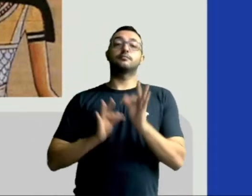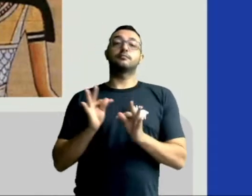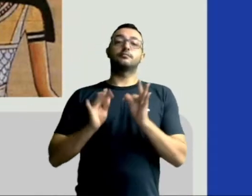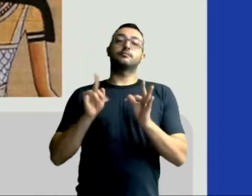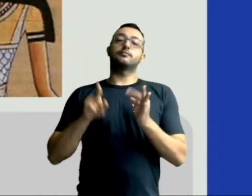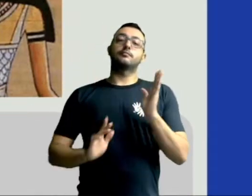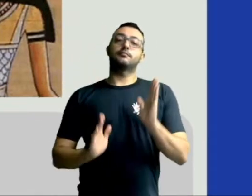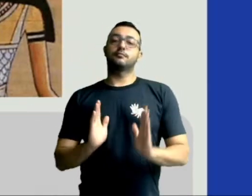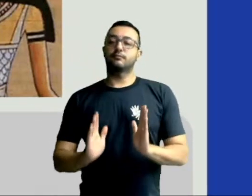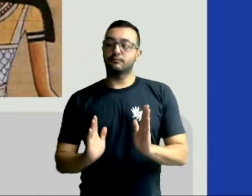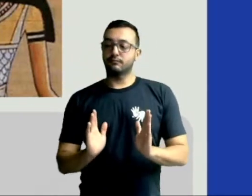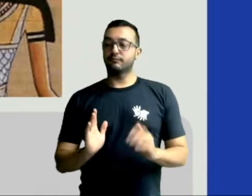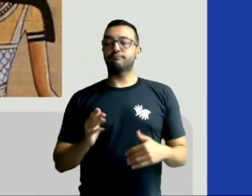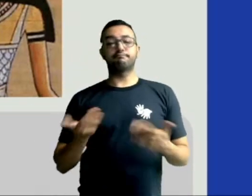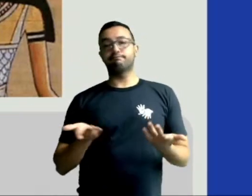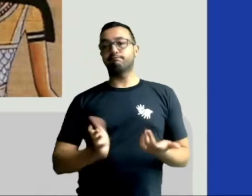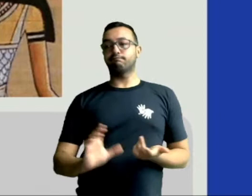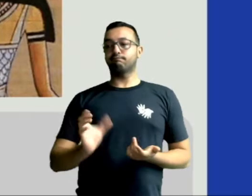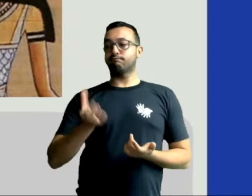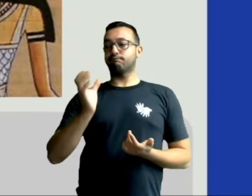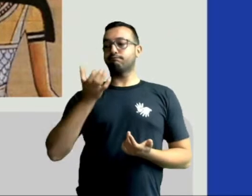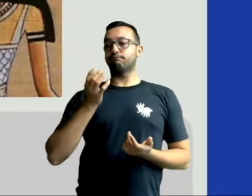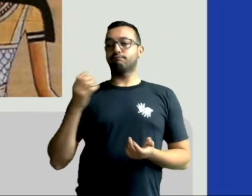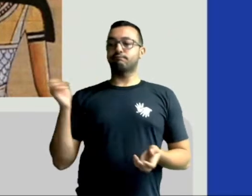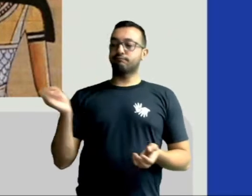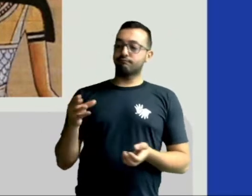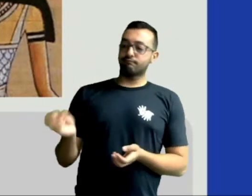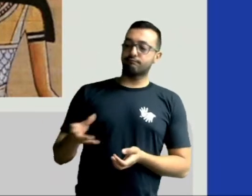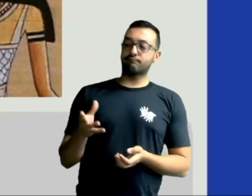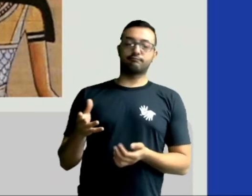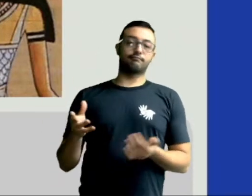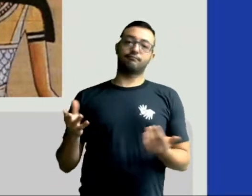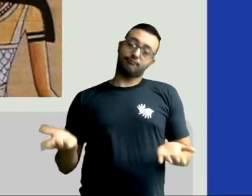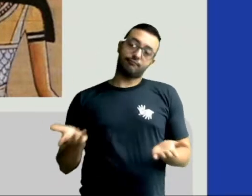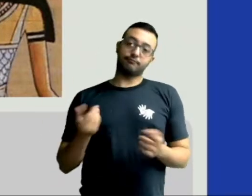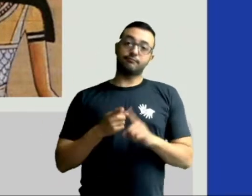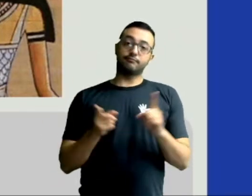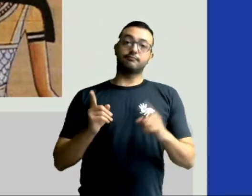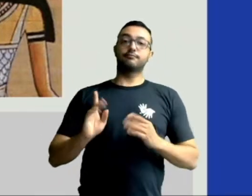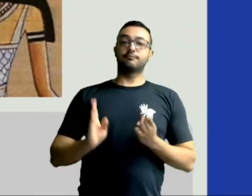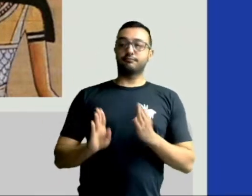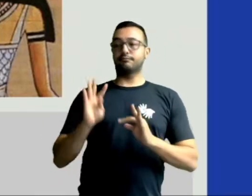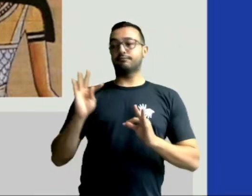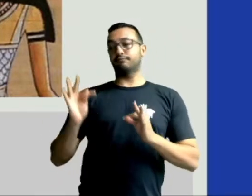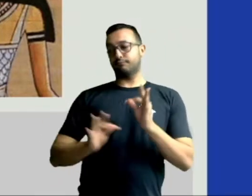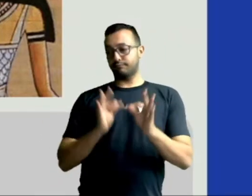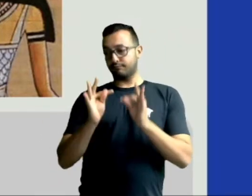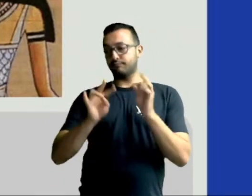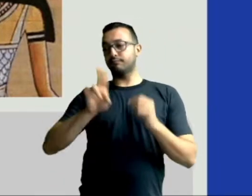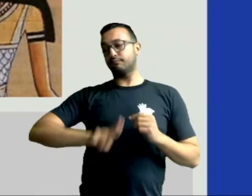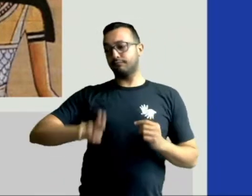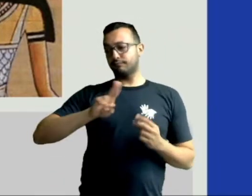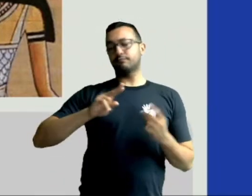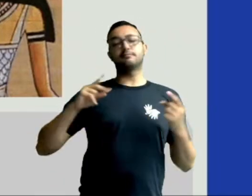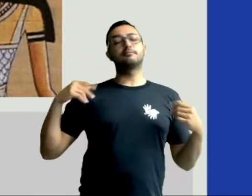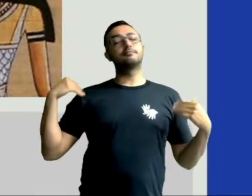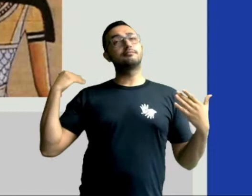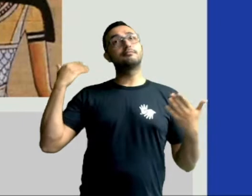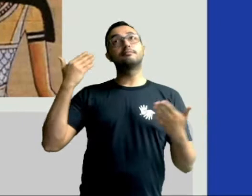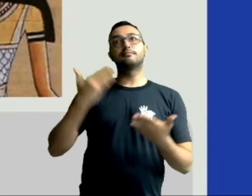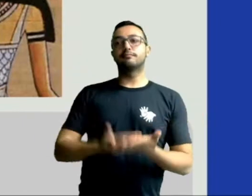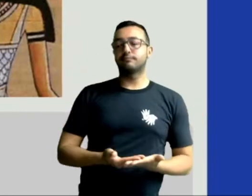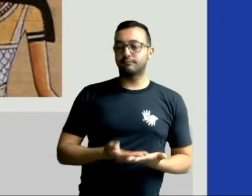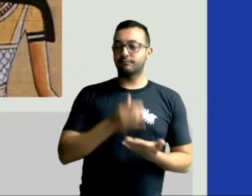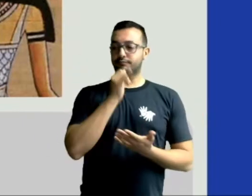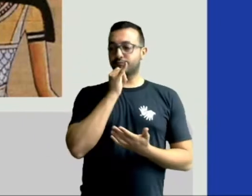uma área, a ciência extremamente recente, nova, mas a biotecnologia ela vem sendo utilizada há muito tempo,